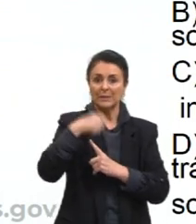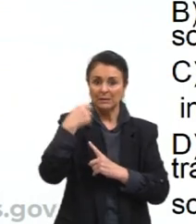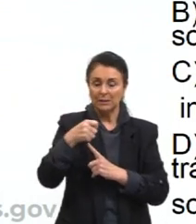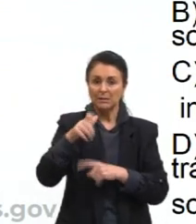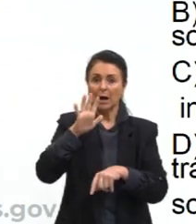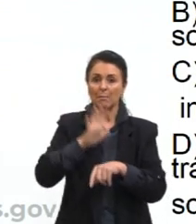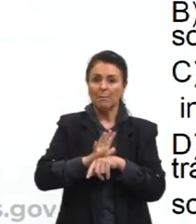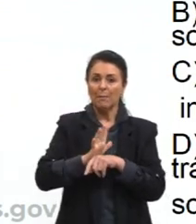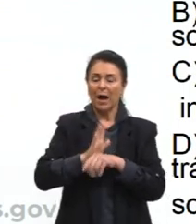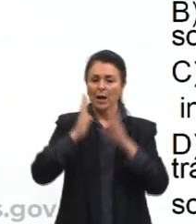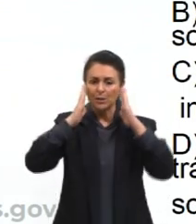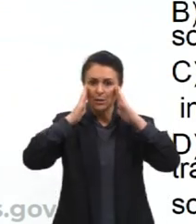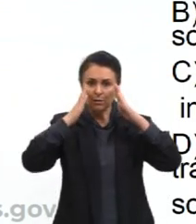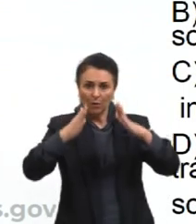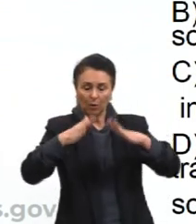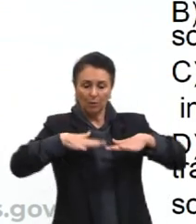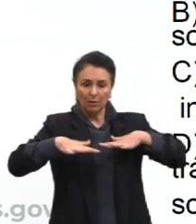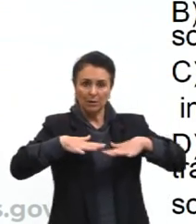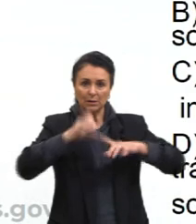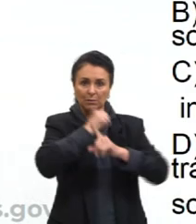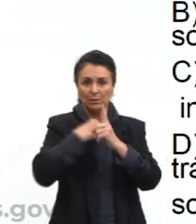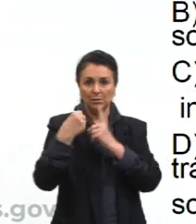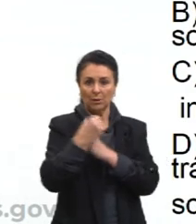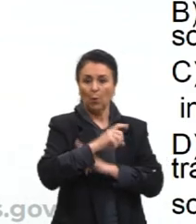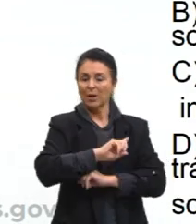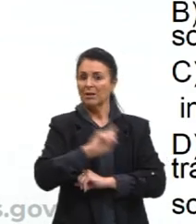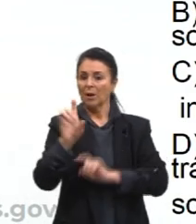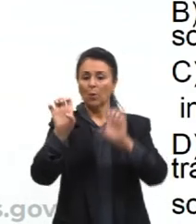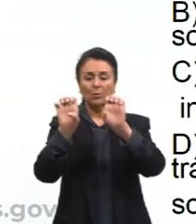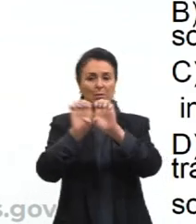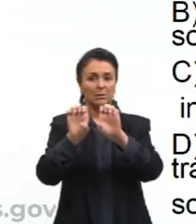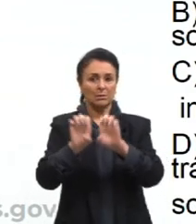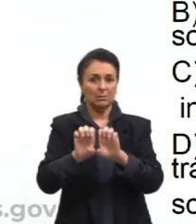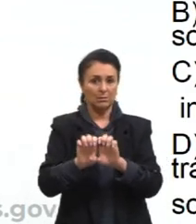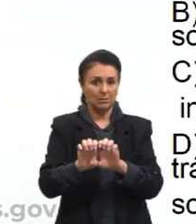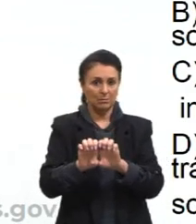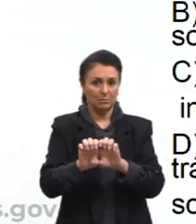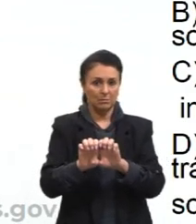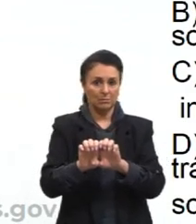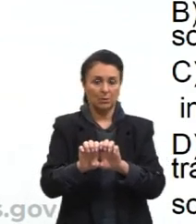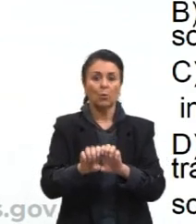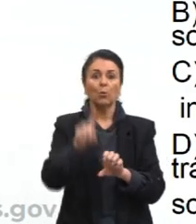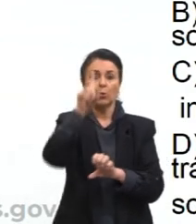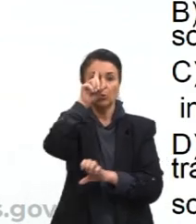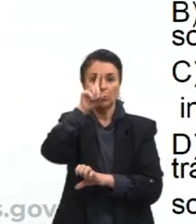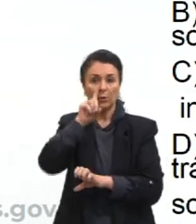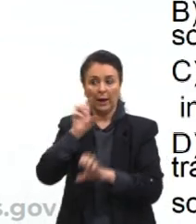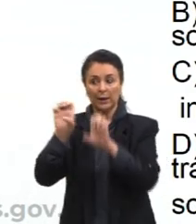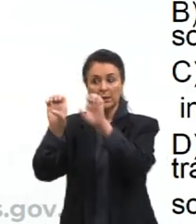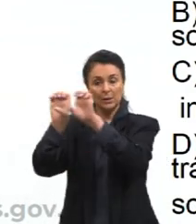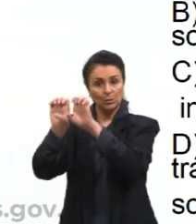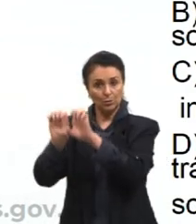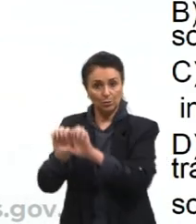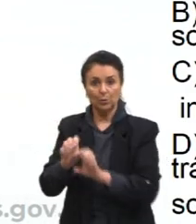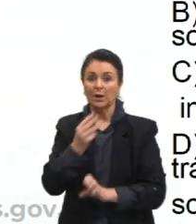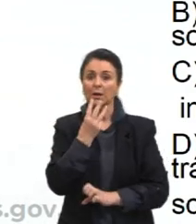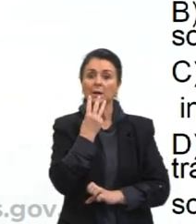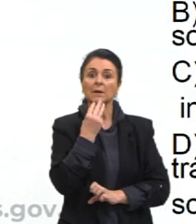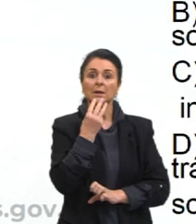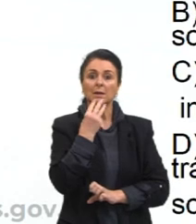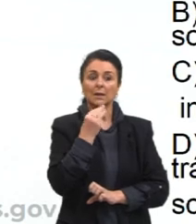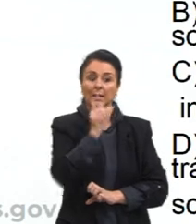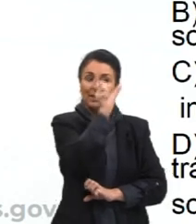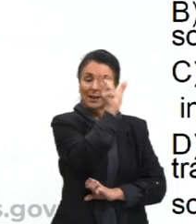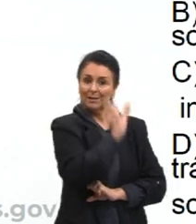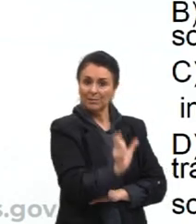concentrar na ação social e não nas estruturas e isso lembra duro cai nas estruturas Max Weber